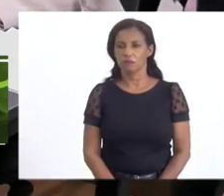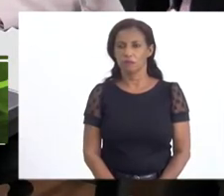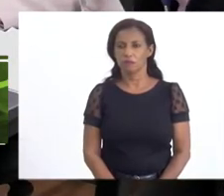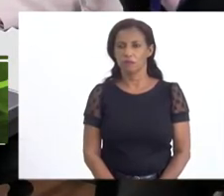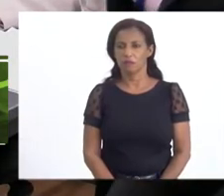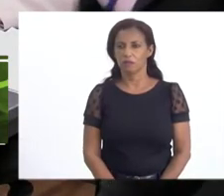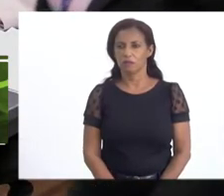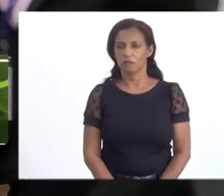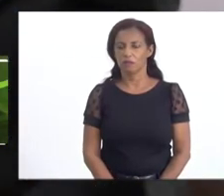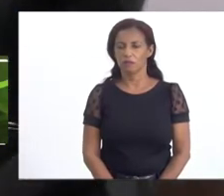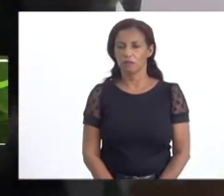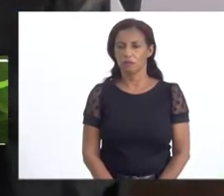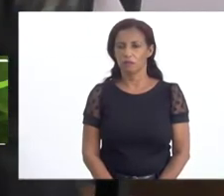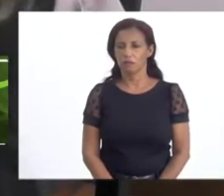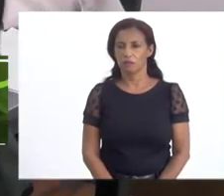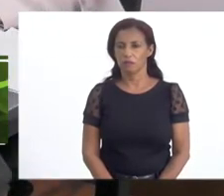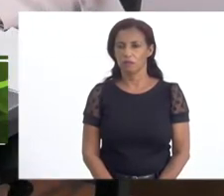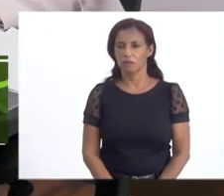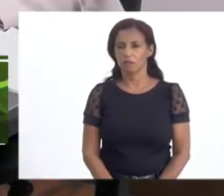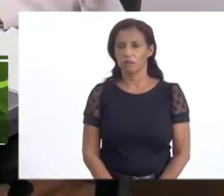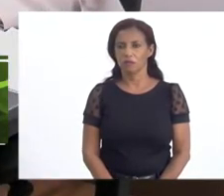Momento, vamos fazer de novo aqui.